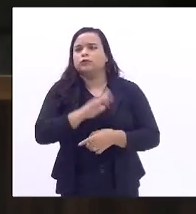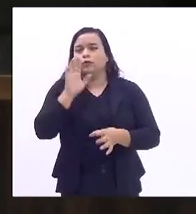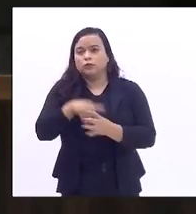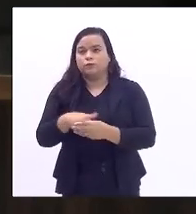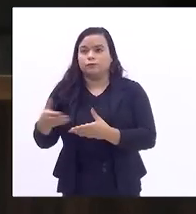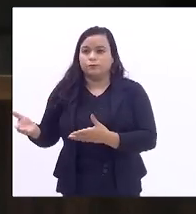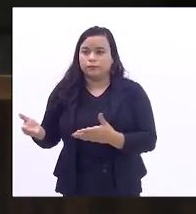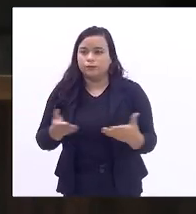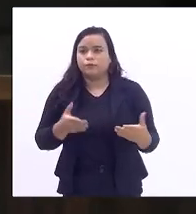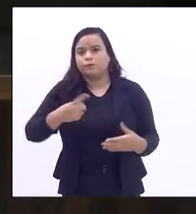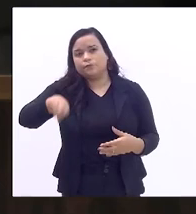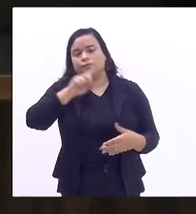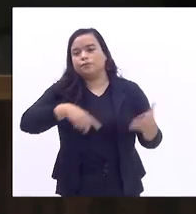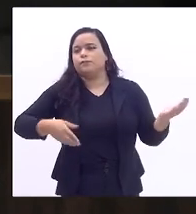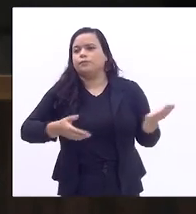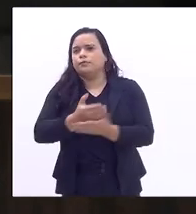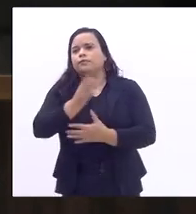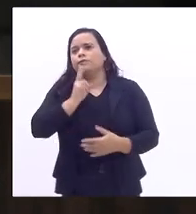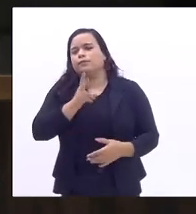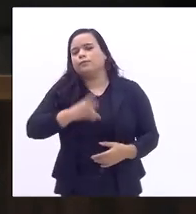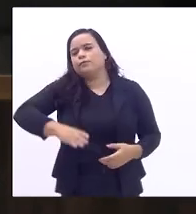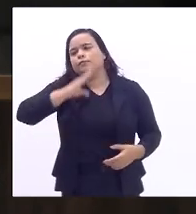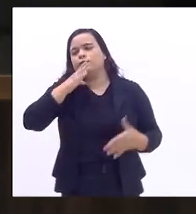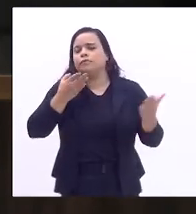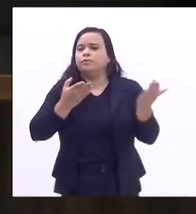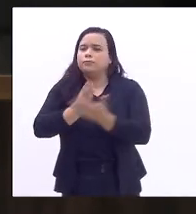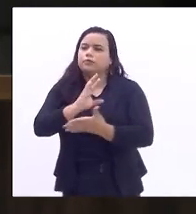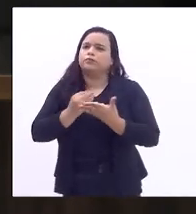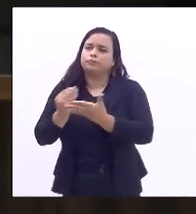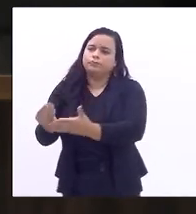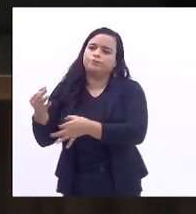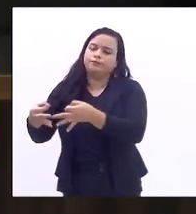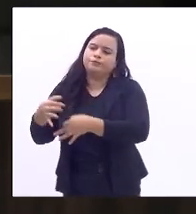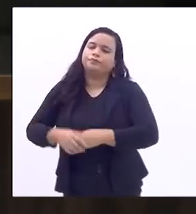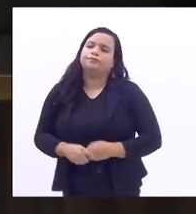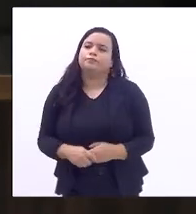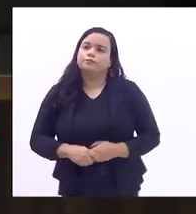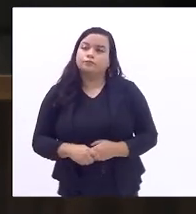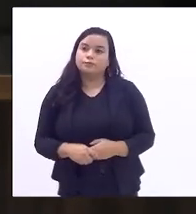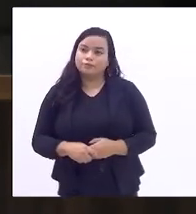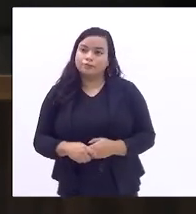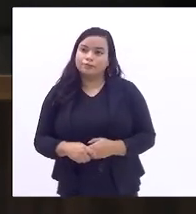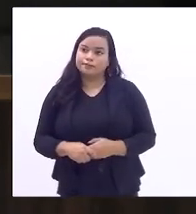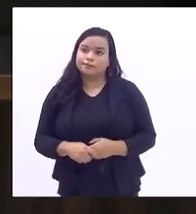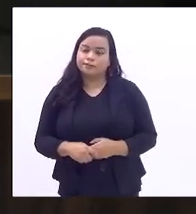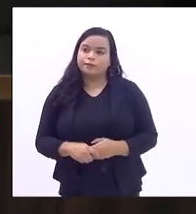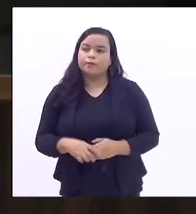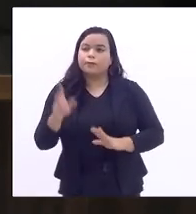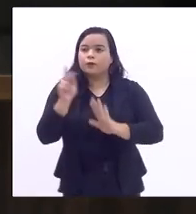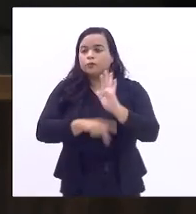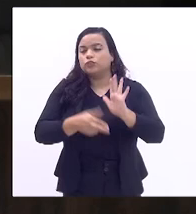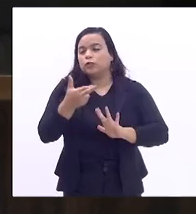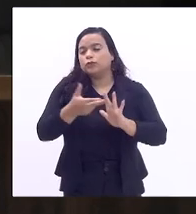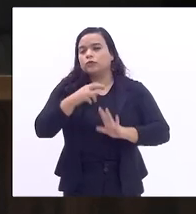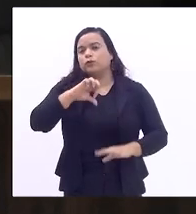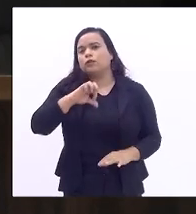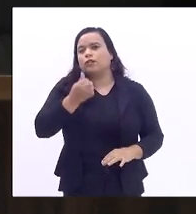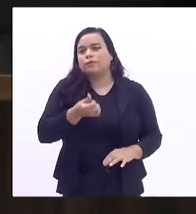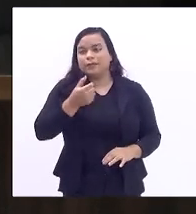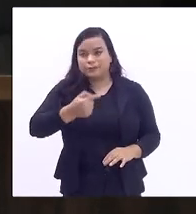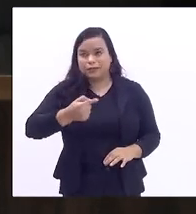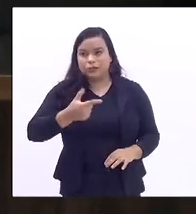e votação seu de que aprovam permaneçam Como estão aprovado vai à promulgação do projeto de resolução